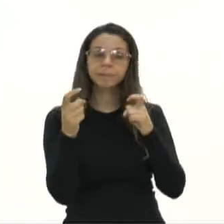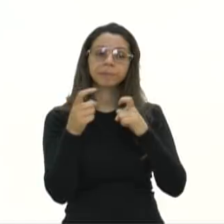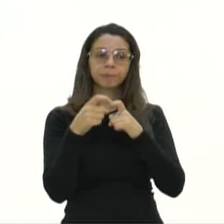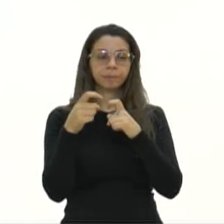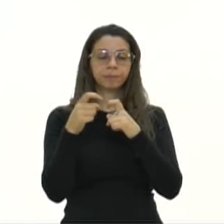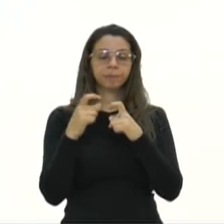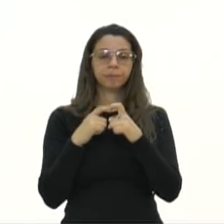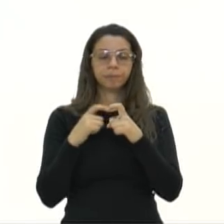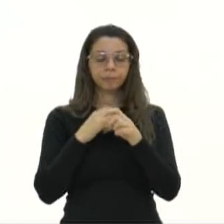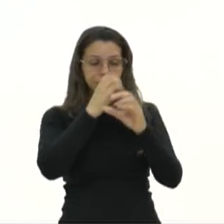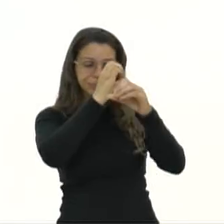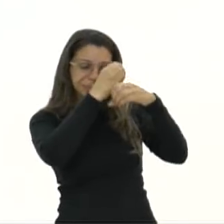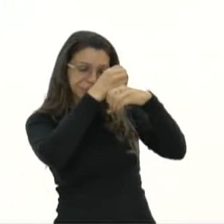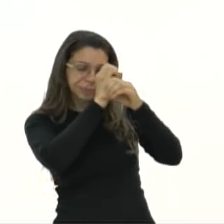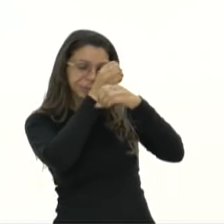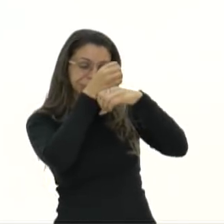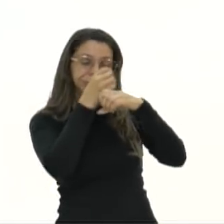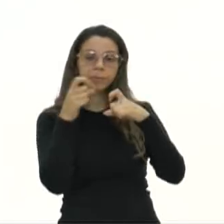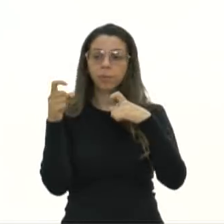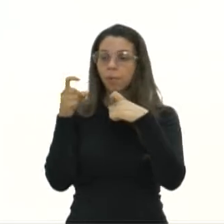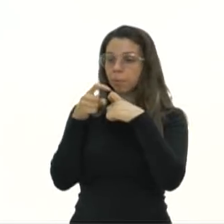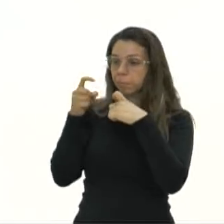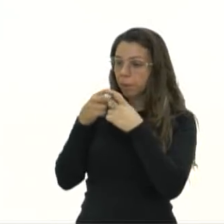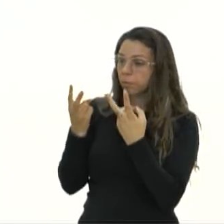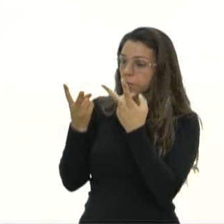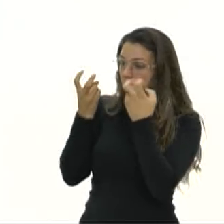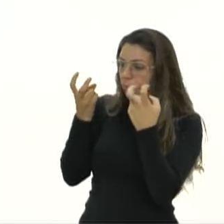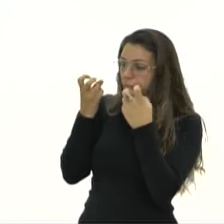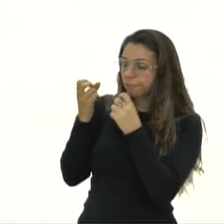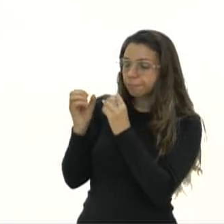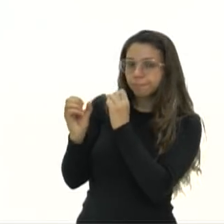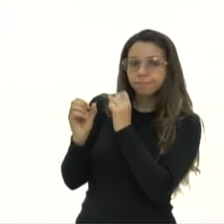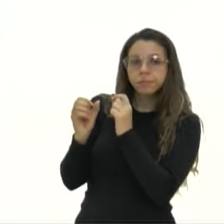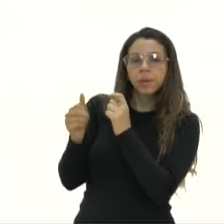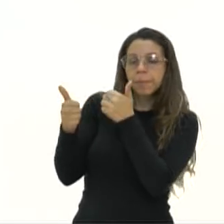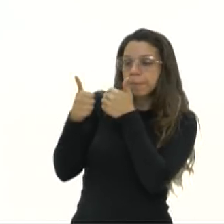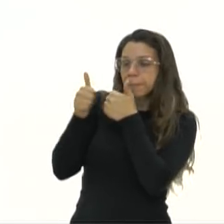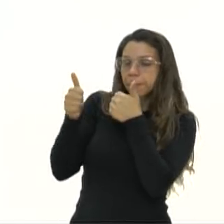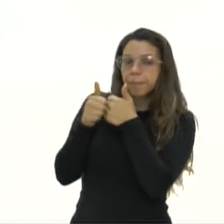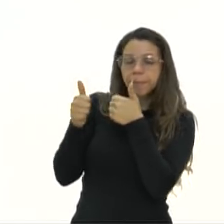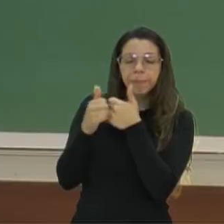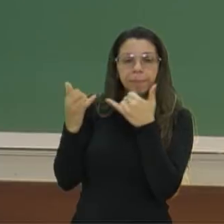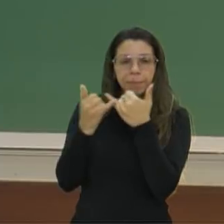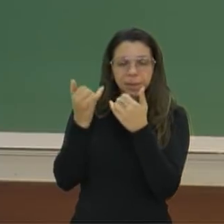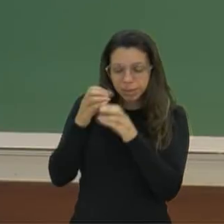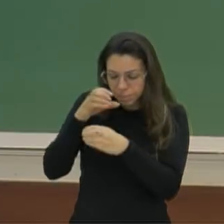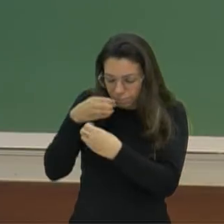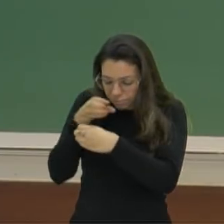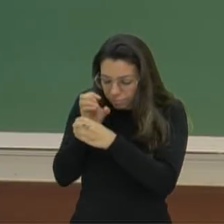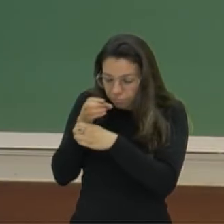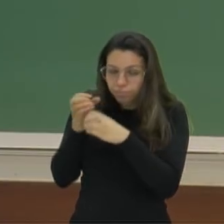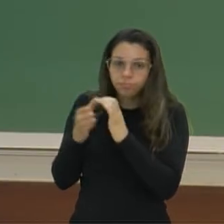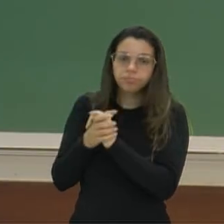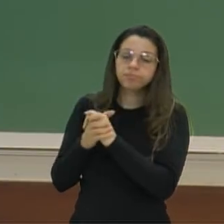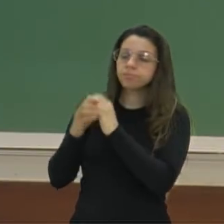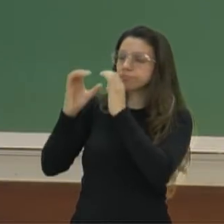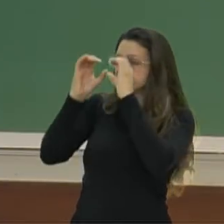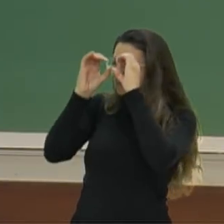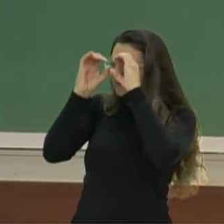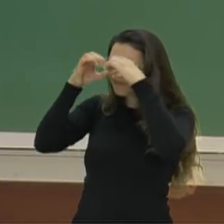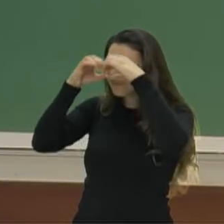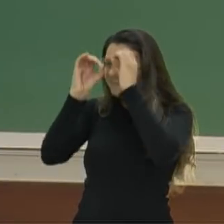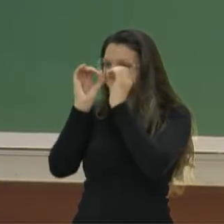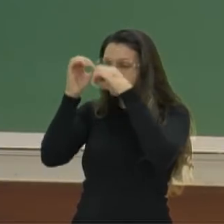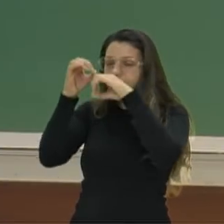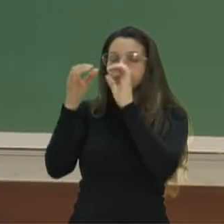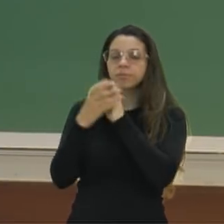num equipamento onde a médica vai ver de pertinho, é como se fosse um microscópio. Ela vai ver o olho de perto, vai